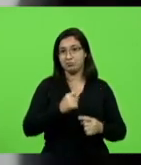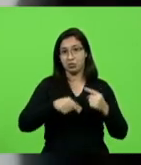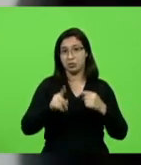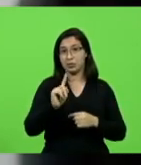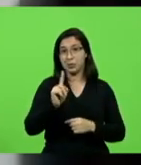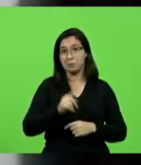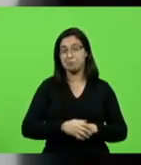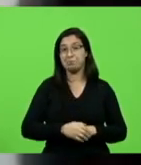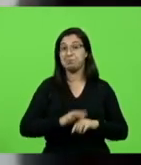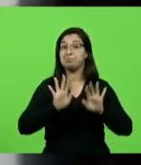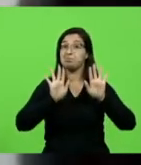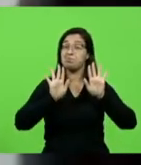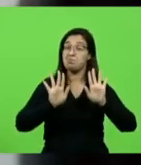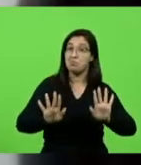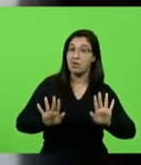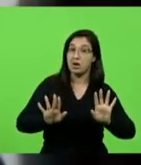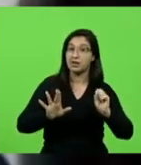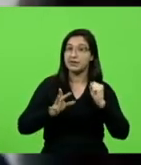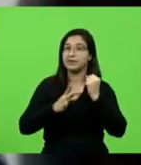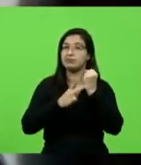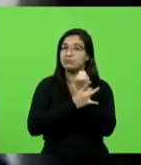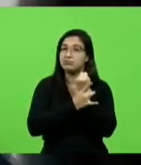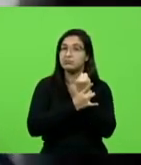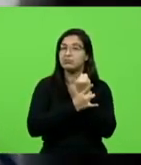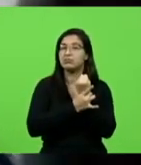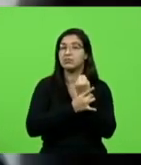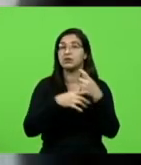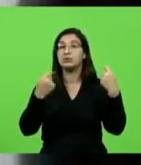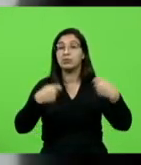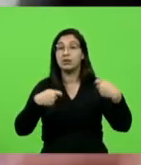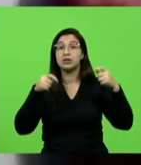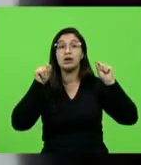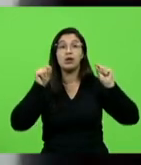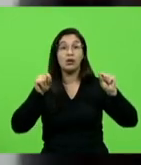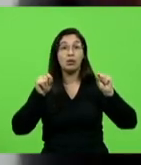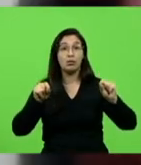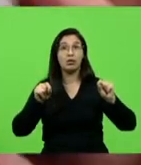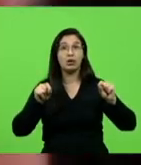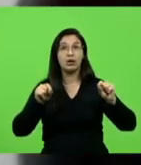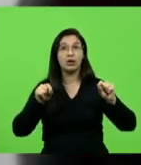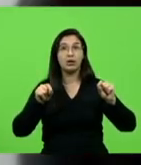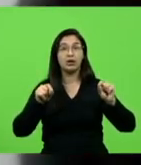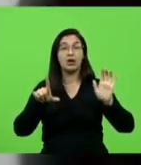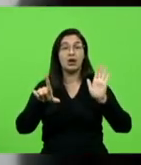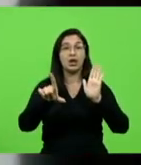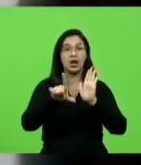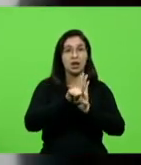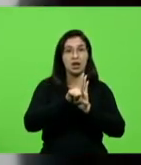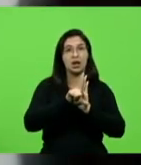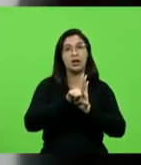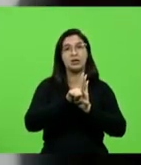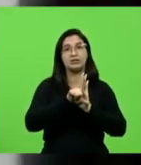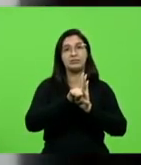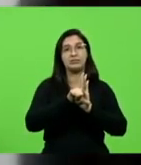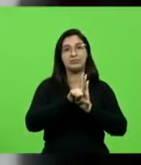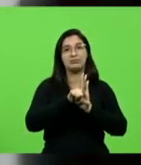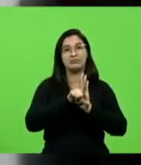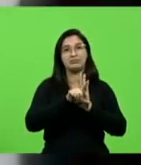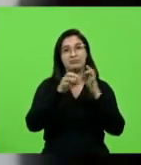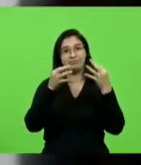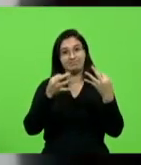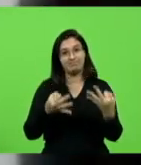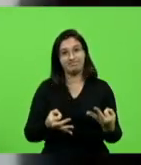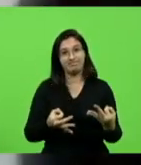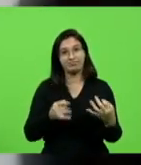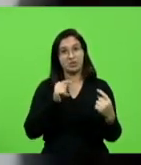Mas, para haver uma garantia, é preciso de lei expressa a respeito. E